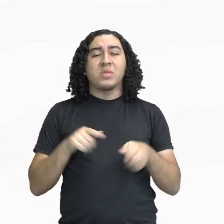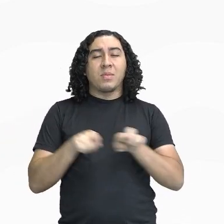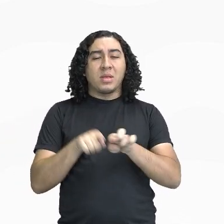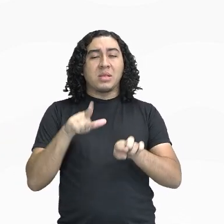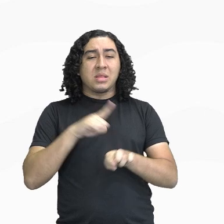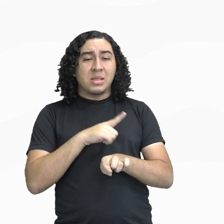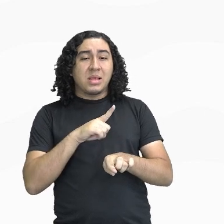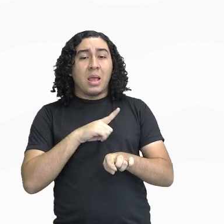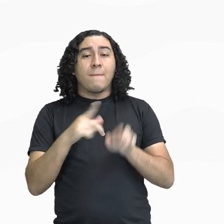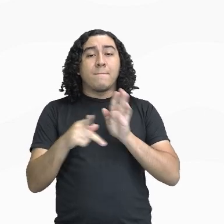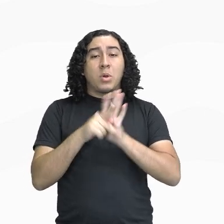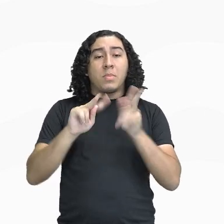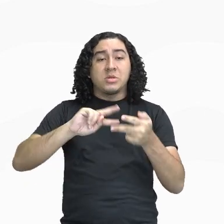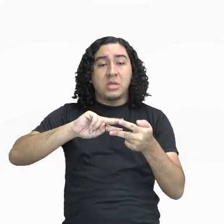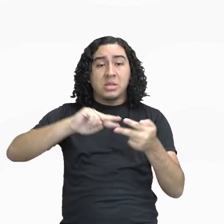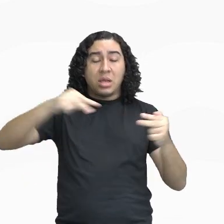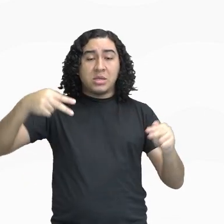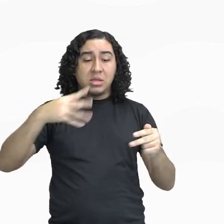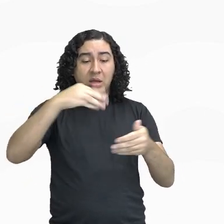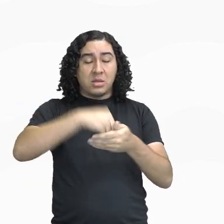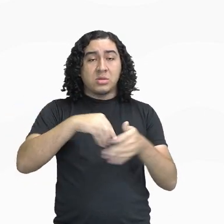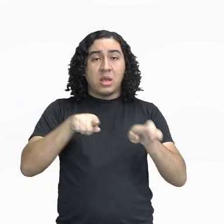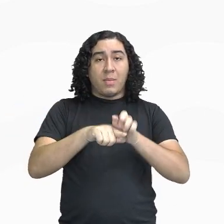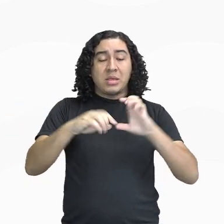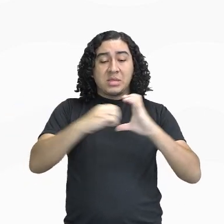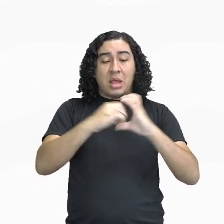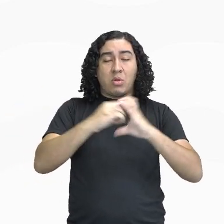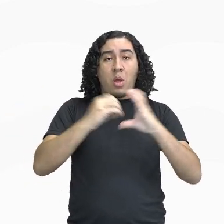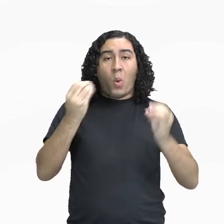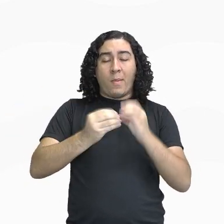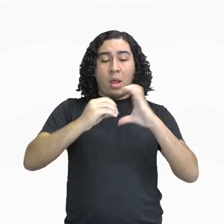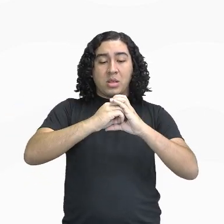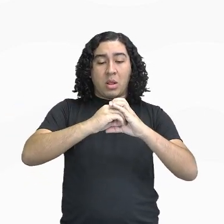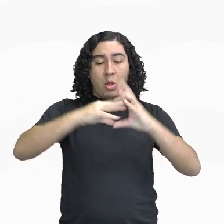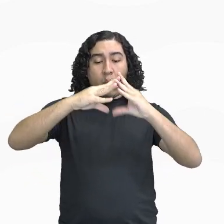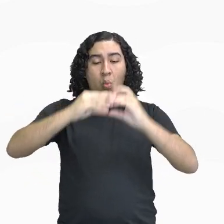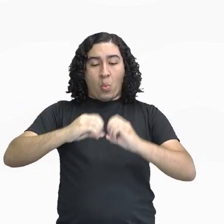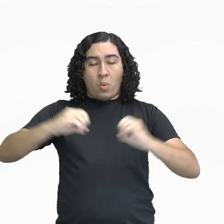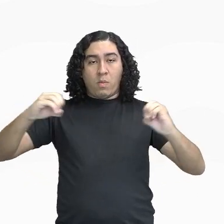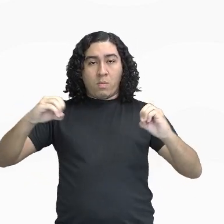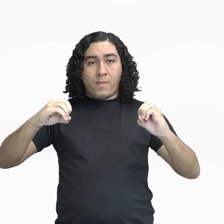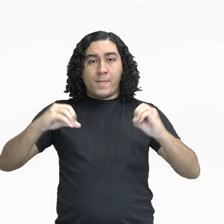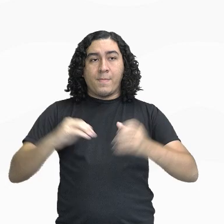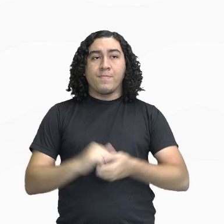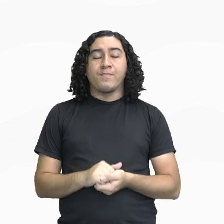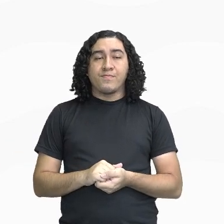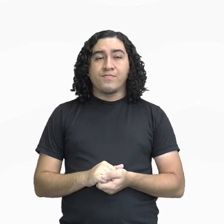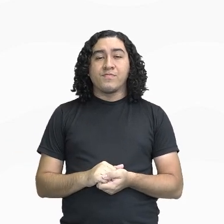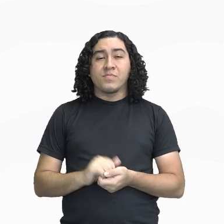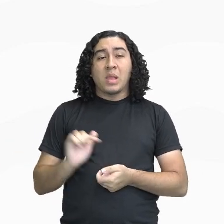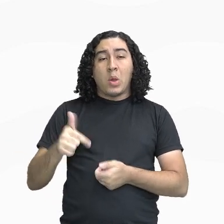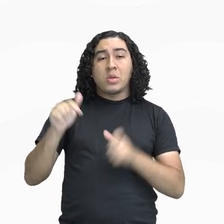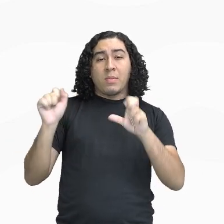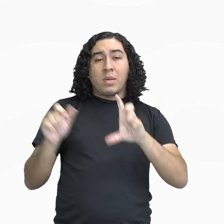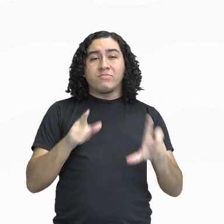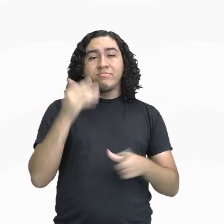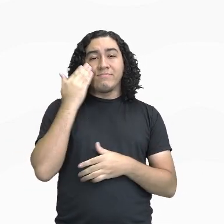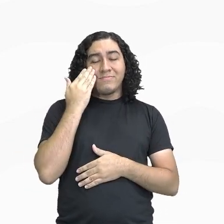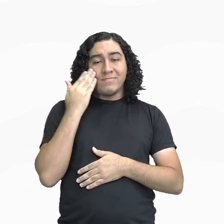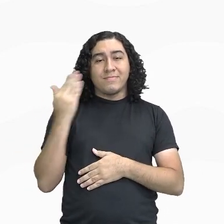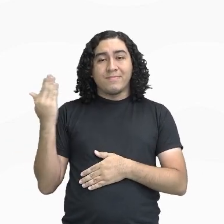genéticas e também a reprodução celular. Na outra imagem, a gente observa um pouco mais dessa produtividade